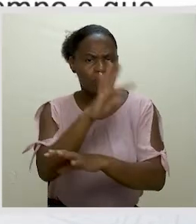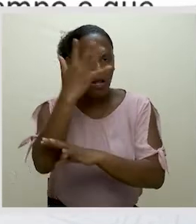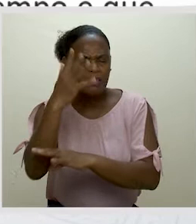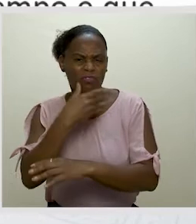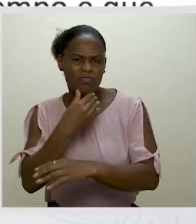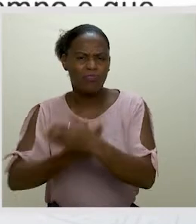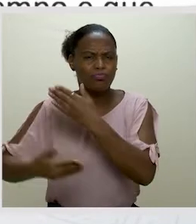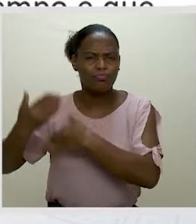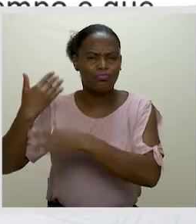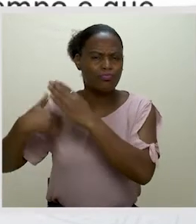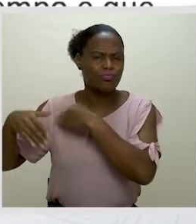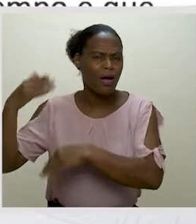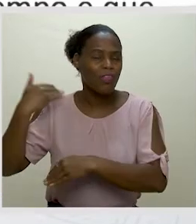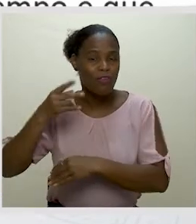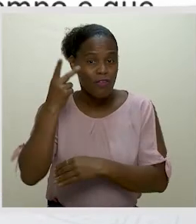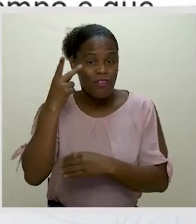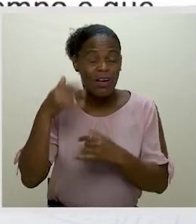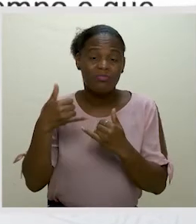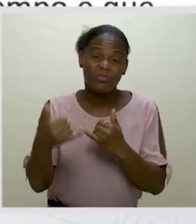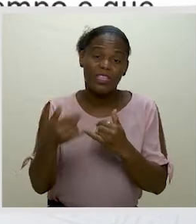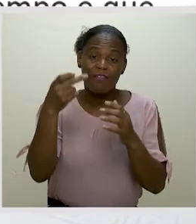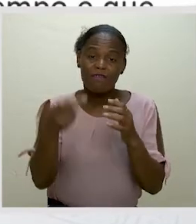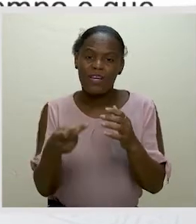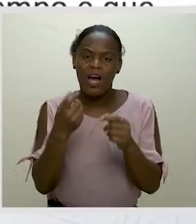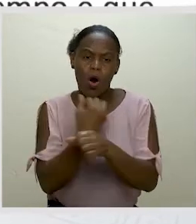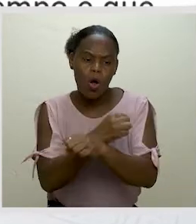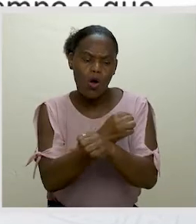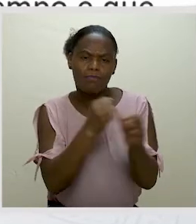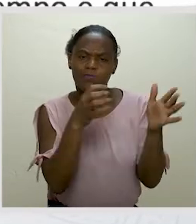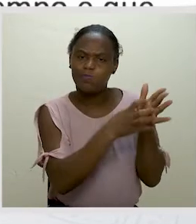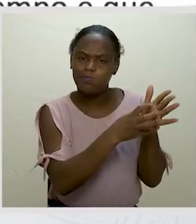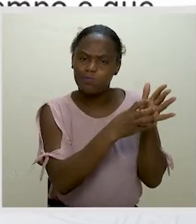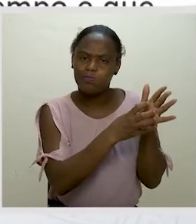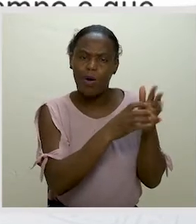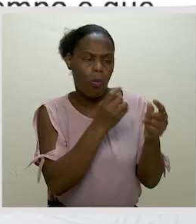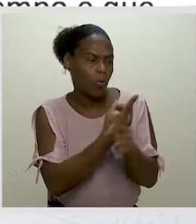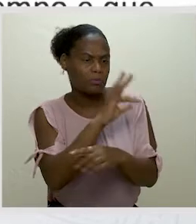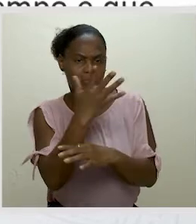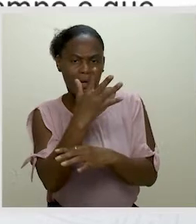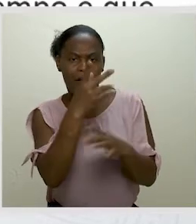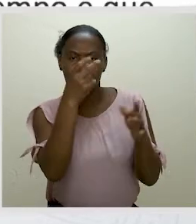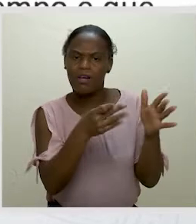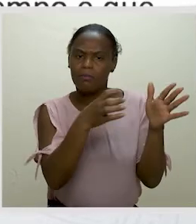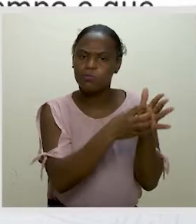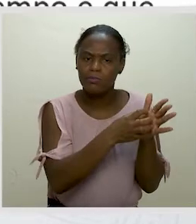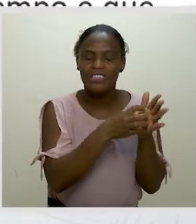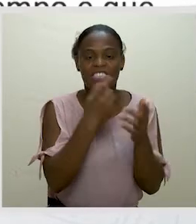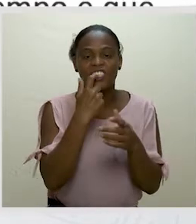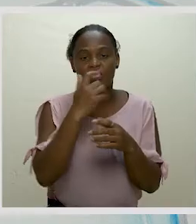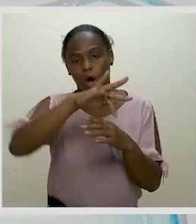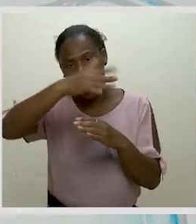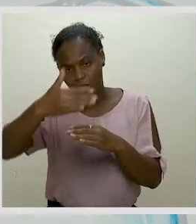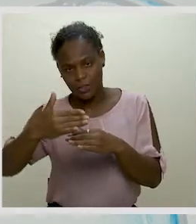que viveram há muito tempo e que ficaram os restos gravados ou então conservados nas